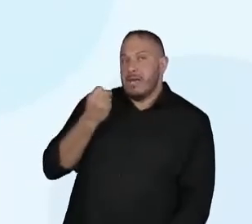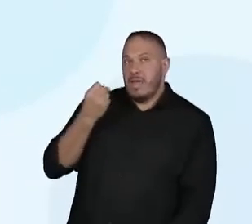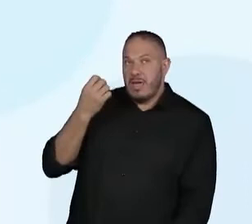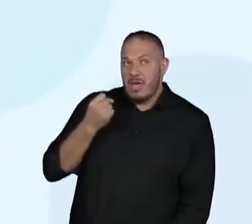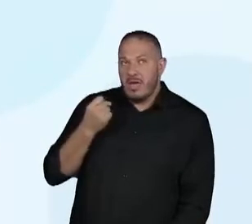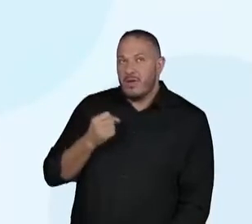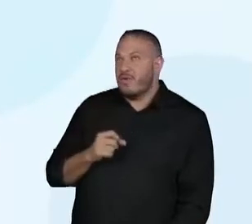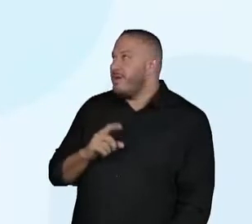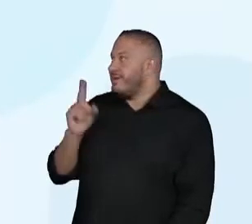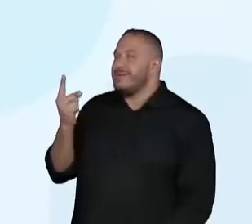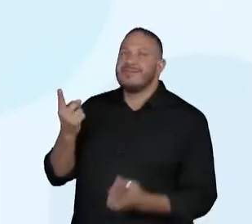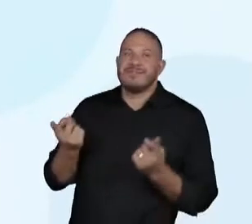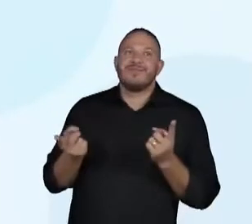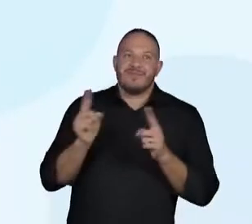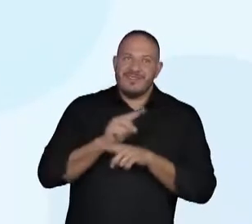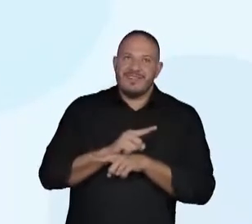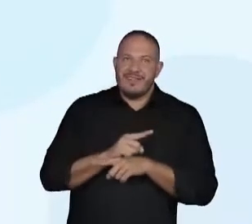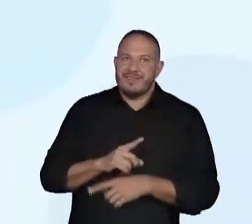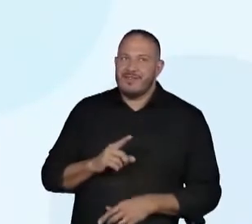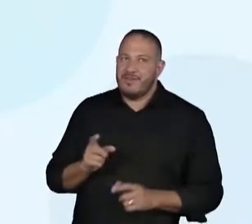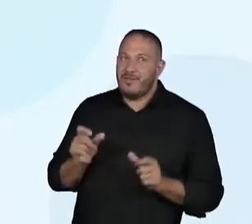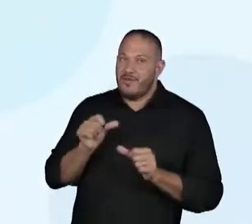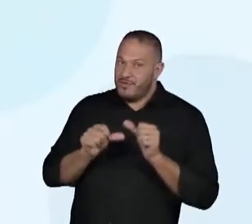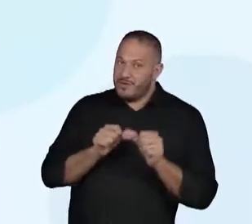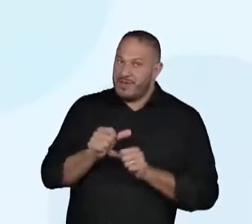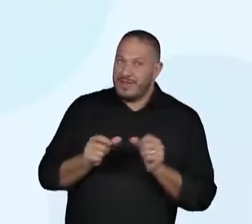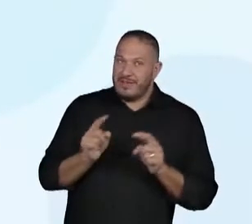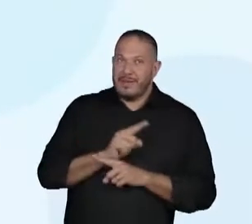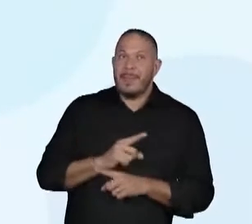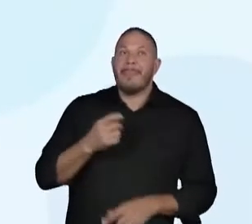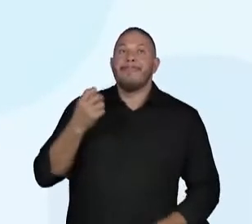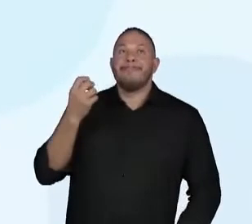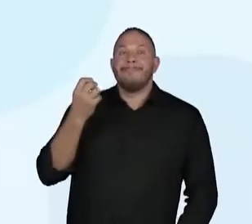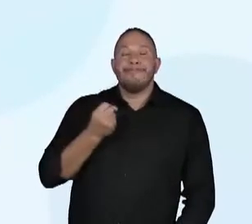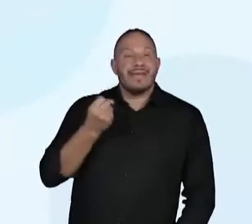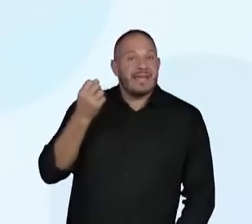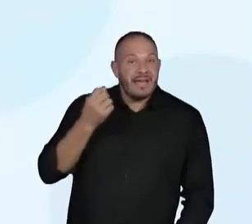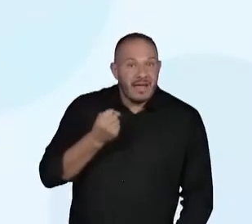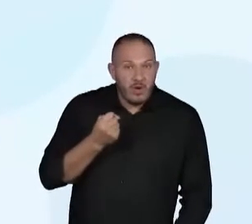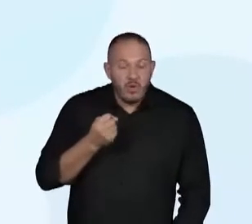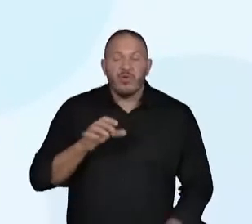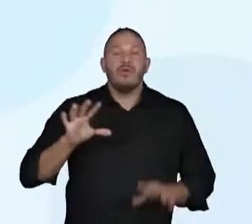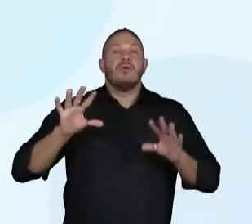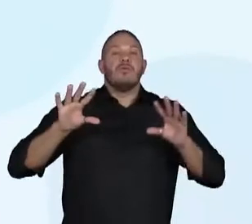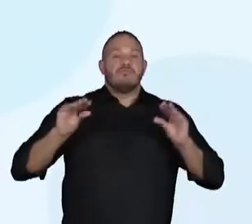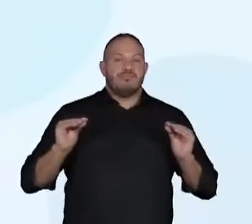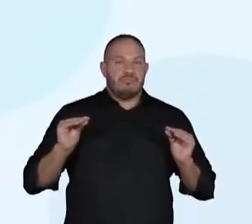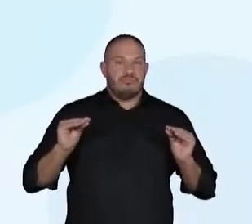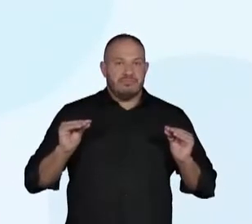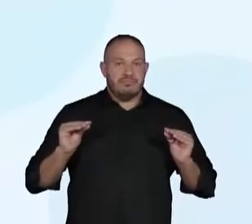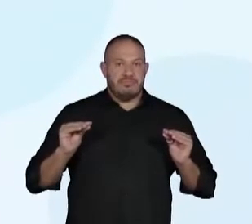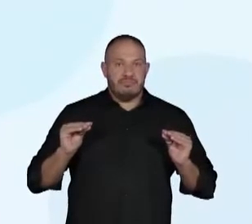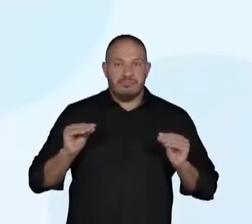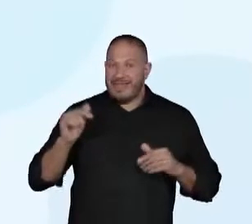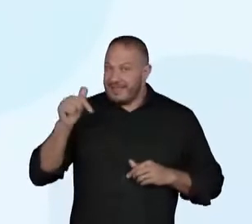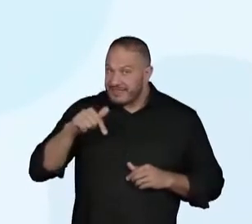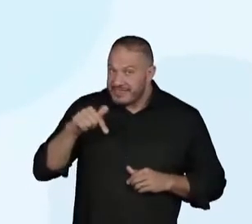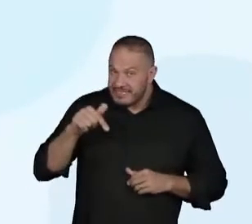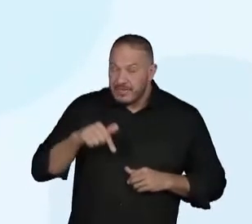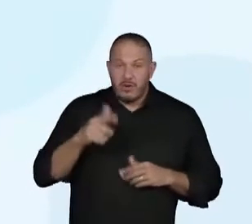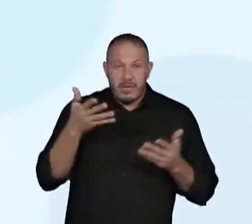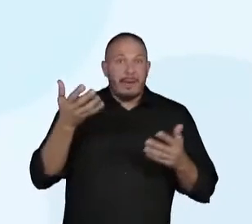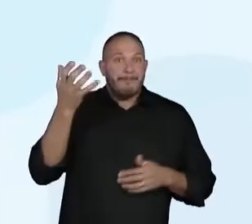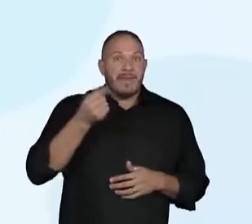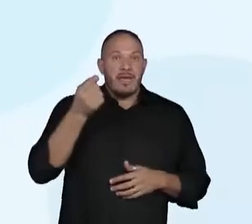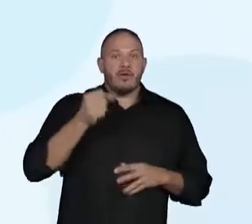ao contrário, tá, gente? Vou trocar aqui. Branco é desligado aqui na nossa situação,